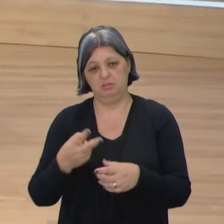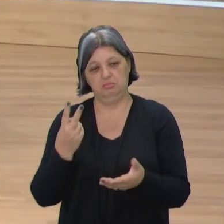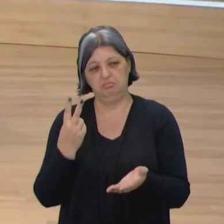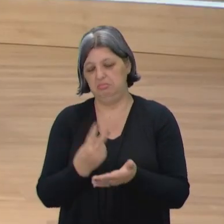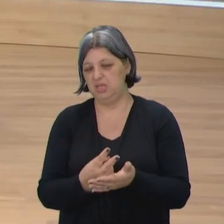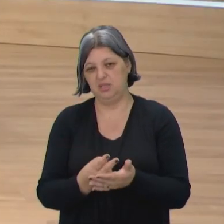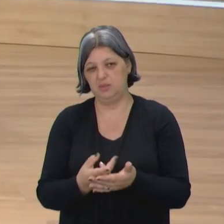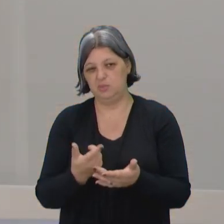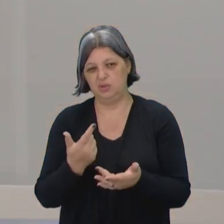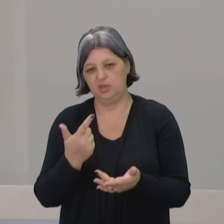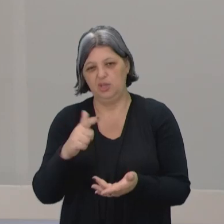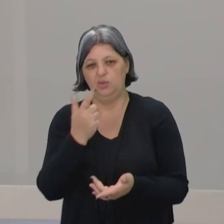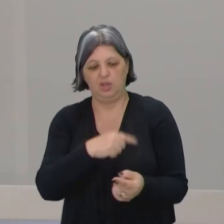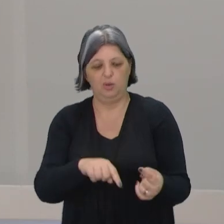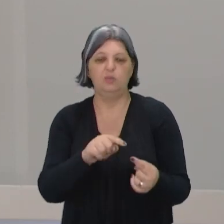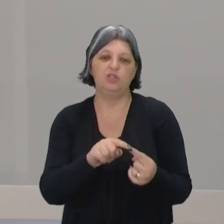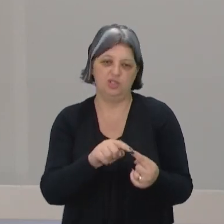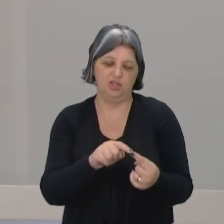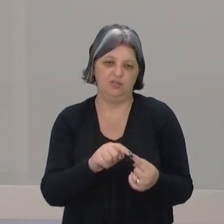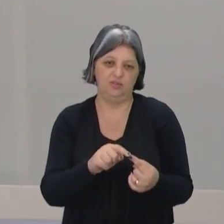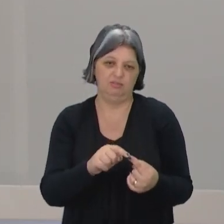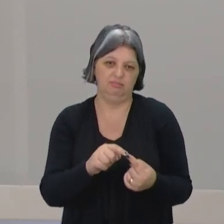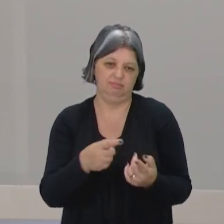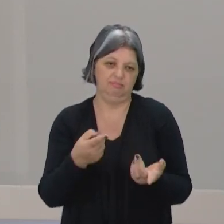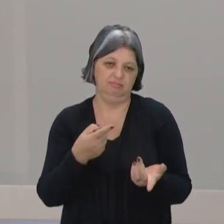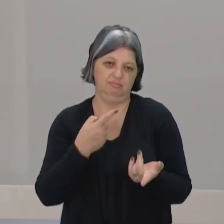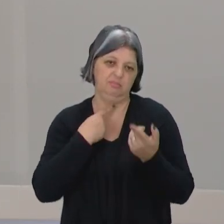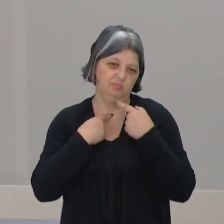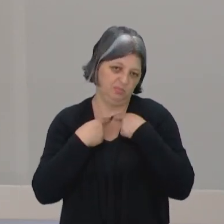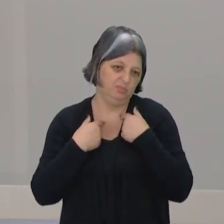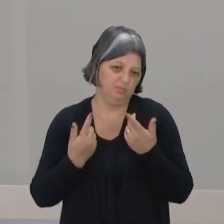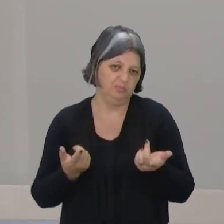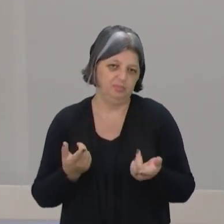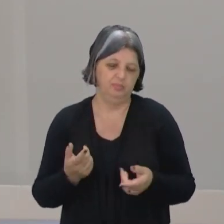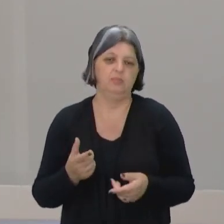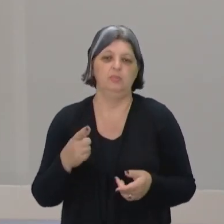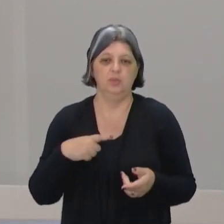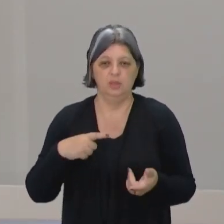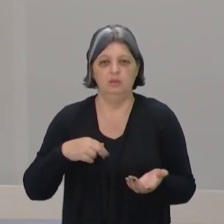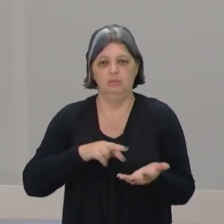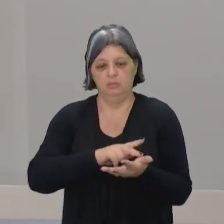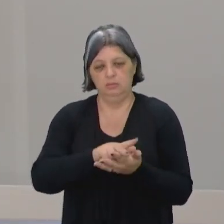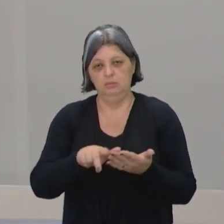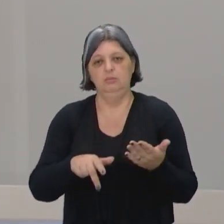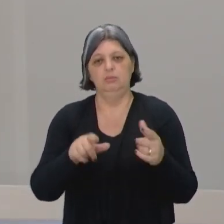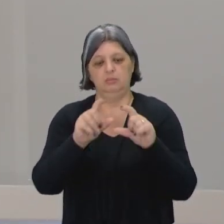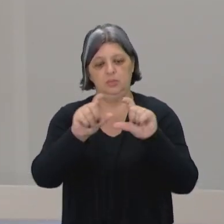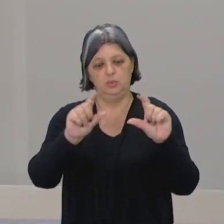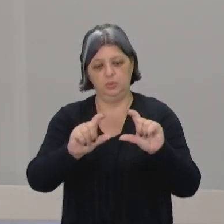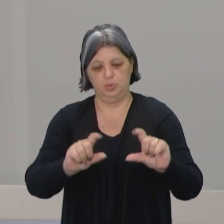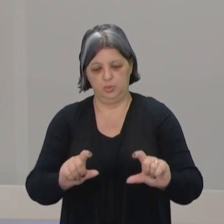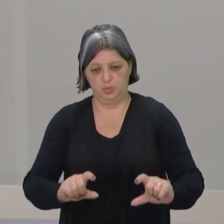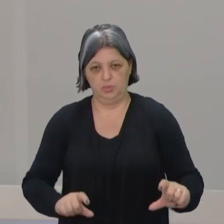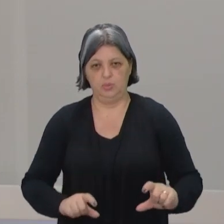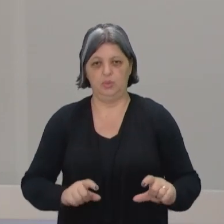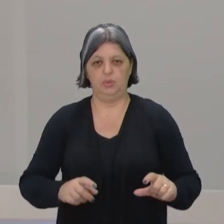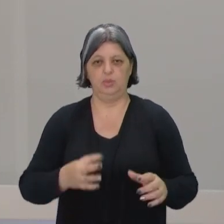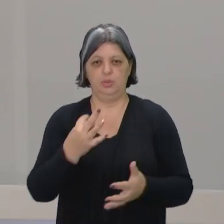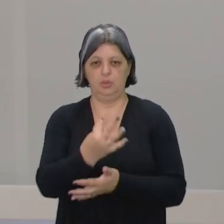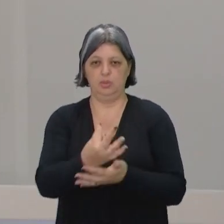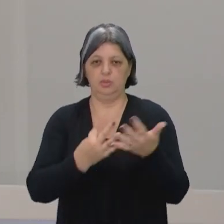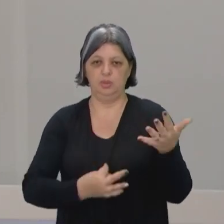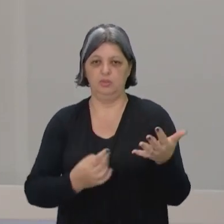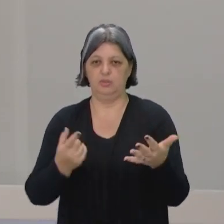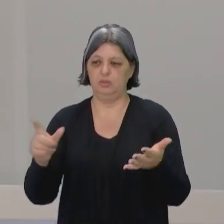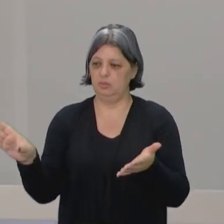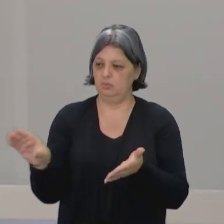acaba acontecendo, né? A gente pode pensar fenômeno. No hiperlink, né? É o hiperlink. Temos vários lá que a gente pode acessar dentro do mesmo texto, puxa para uma outra